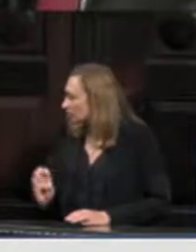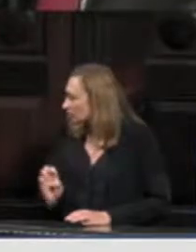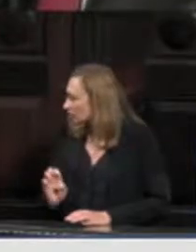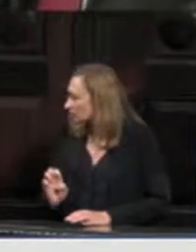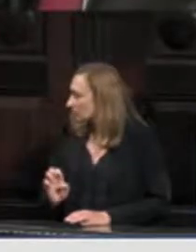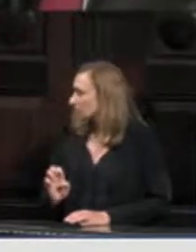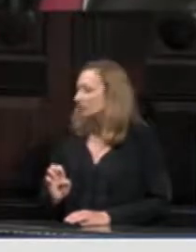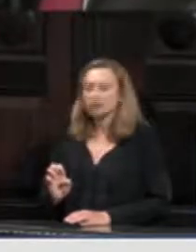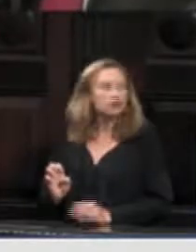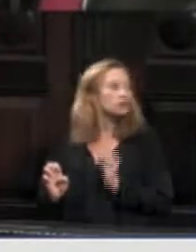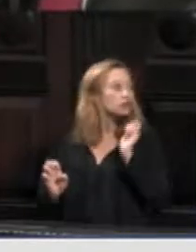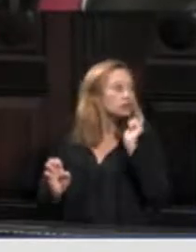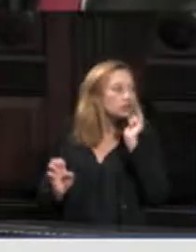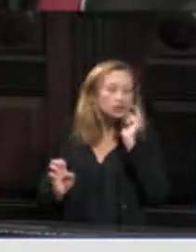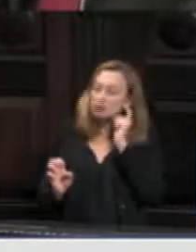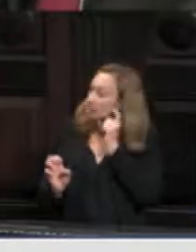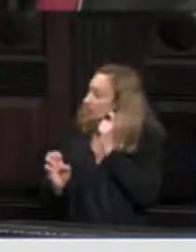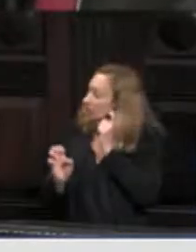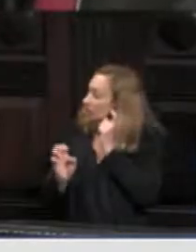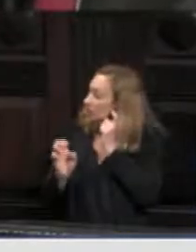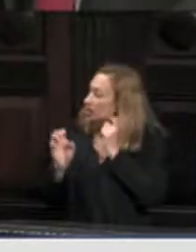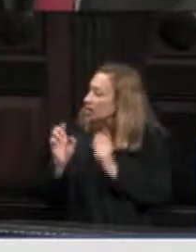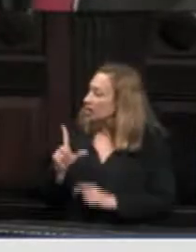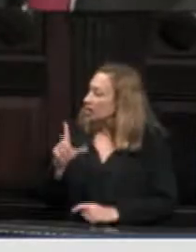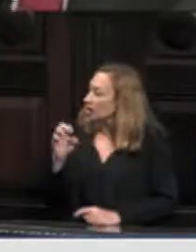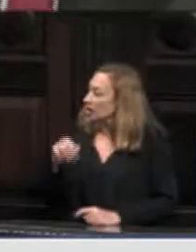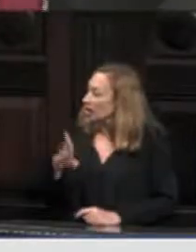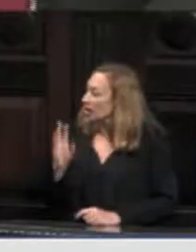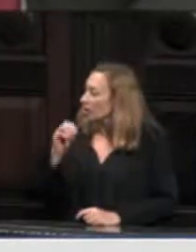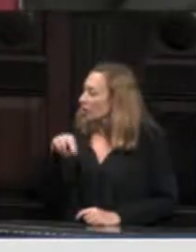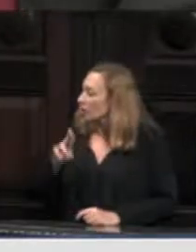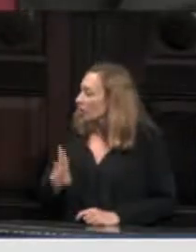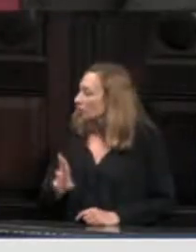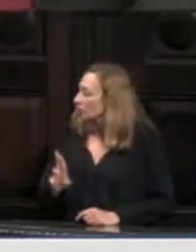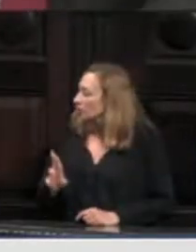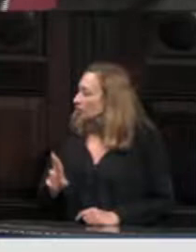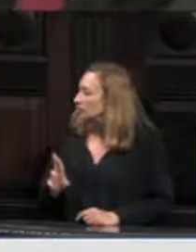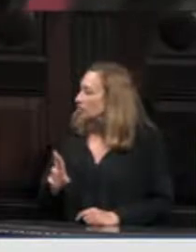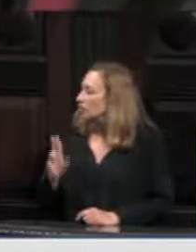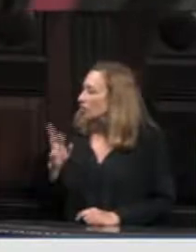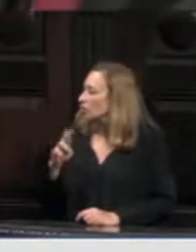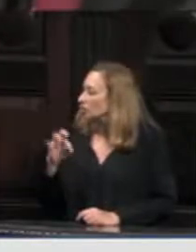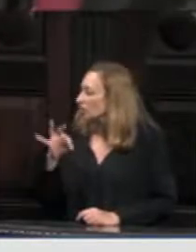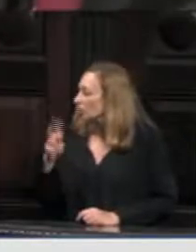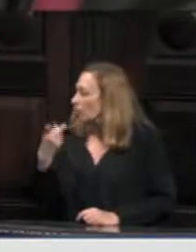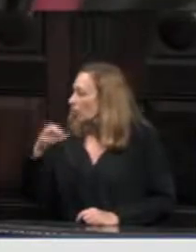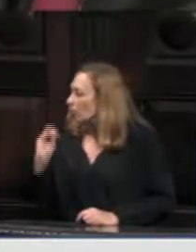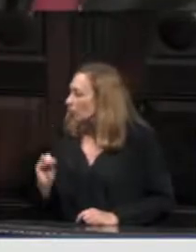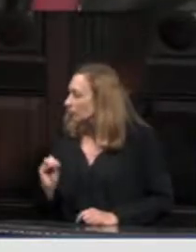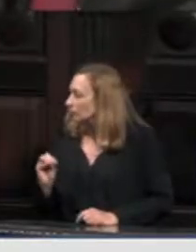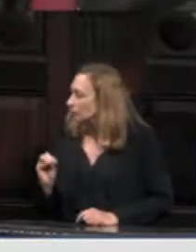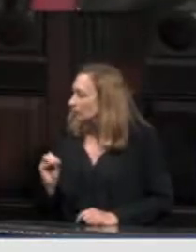Freitas, Léo Vieira, Rodrigo Amorim.